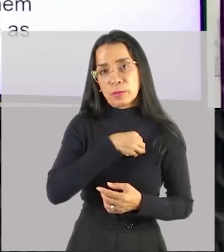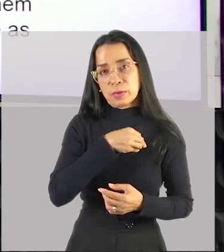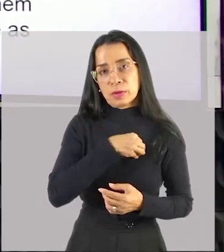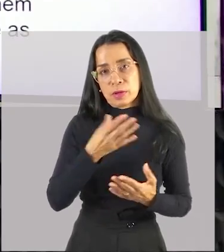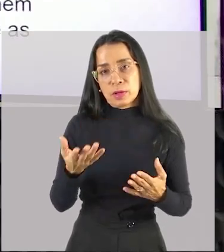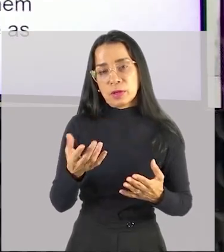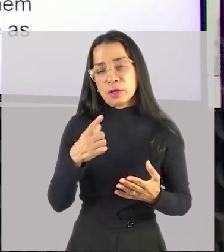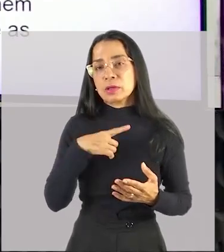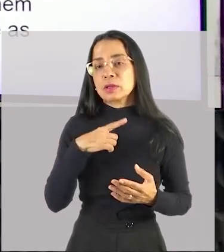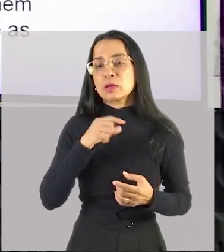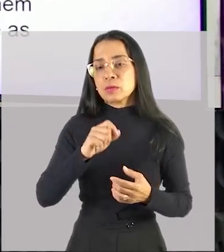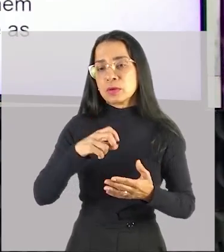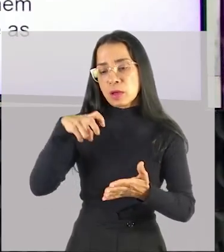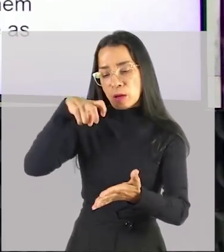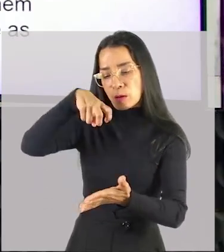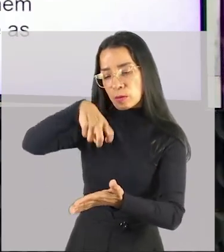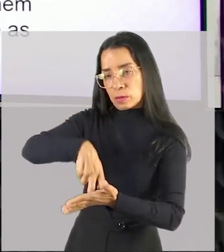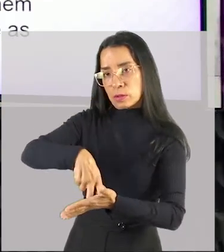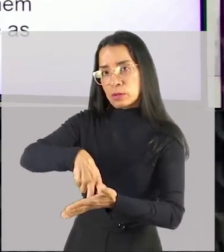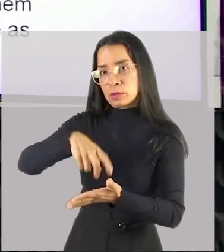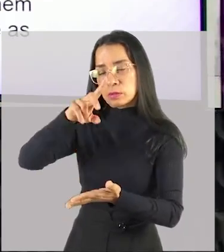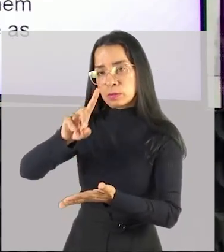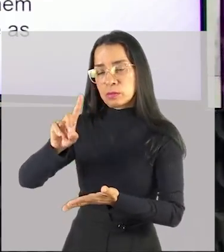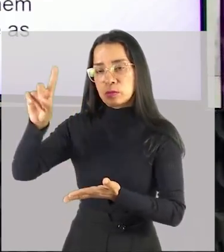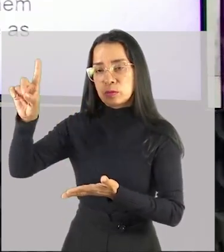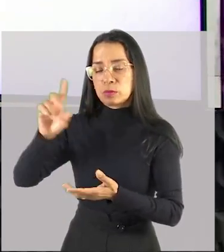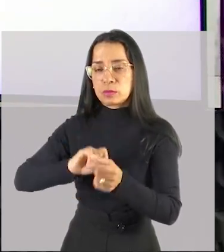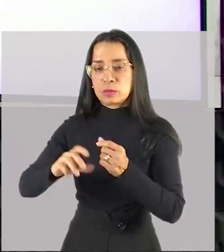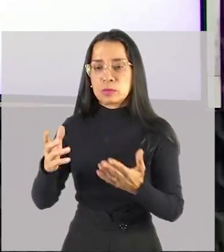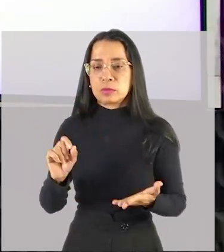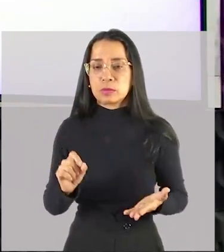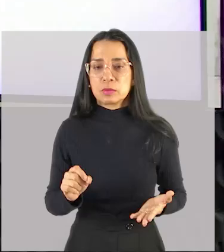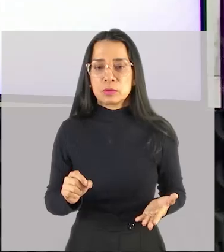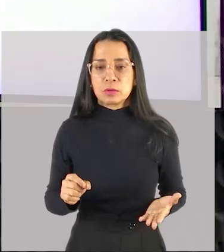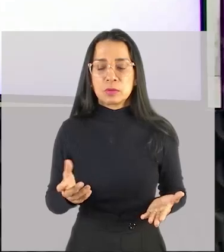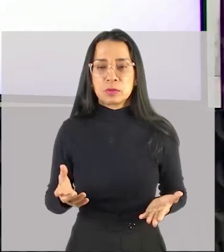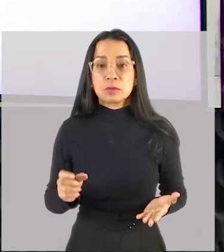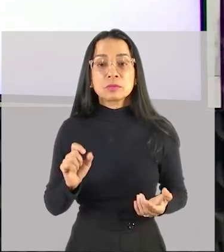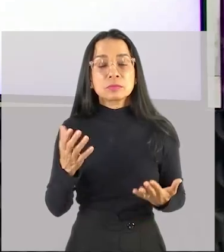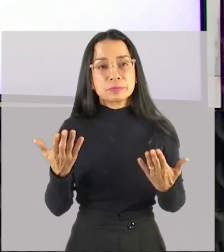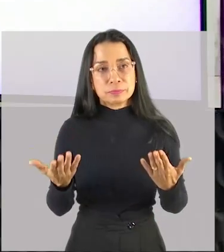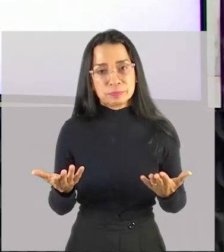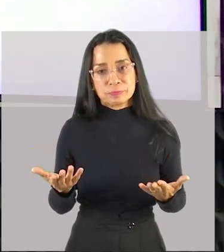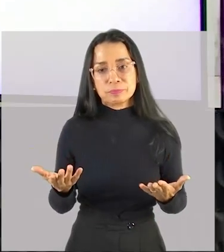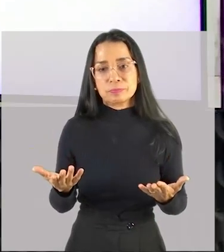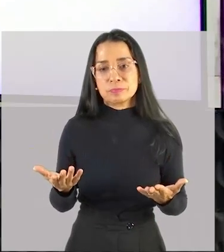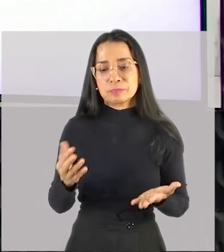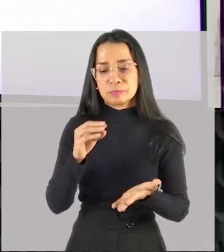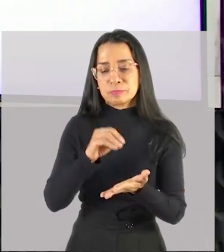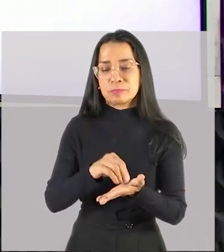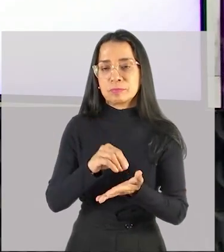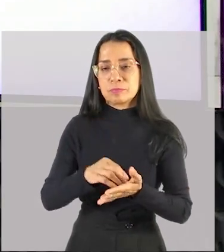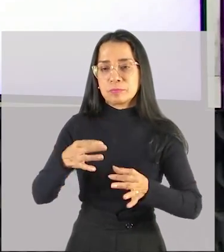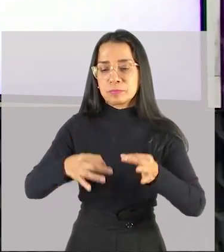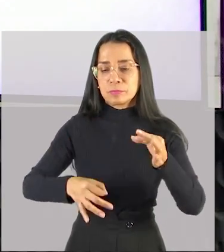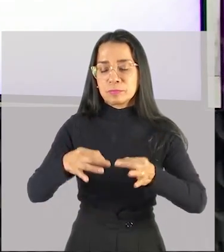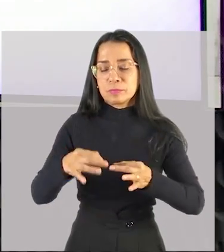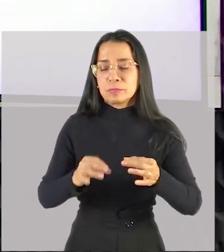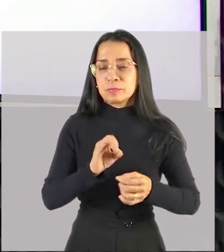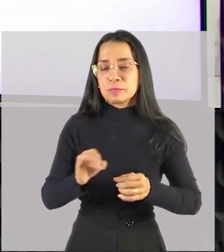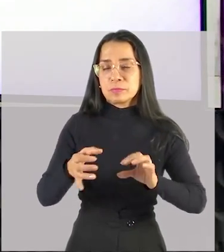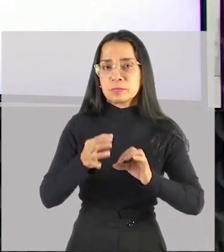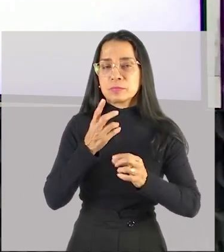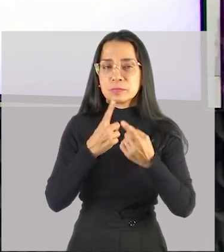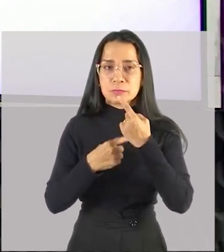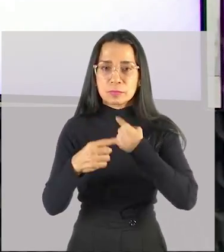recairão sobre ele as punições divinas. Ora, isso seria injusto se a vontade livre tivesse sido